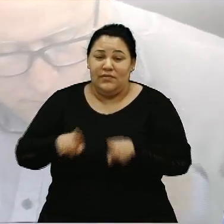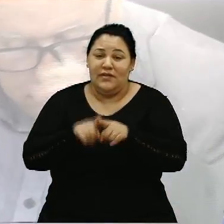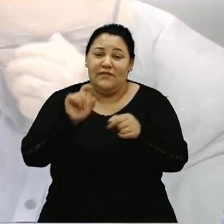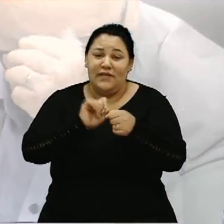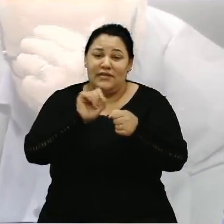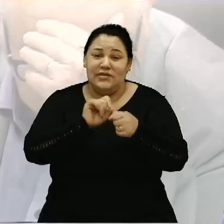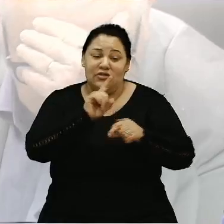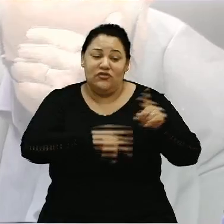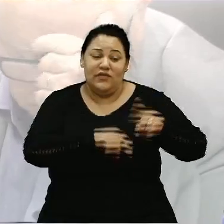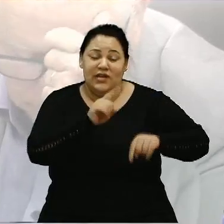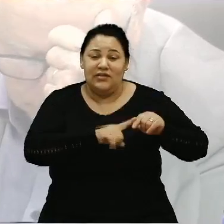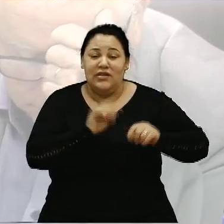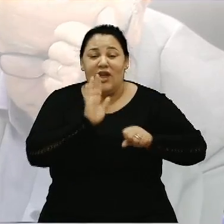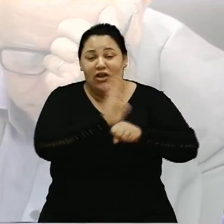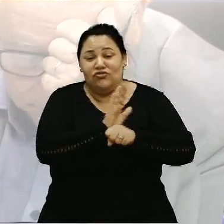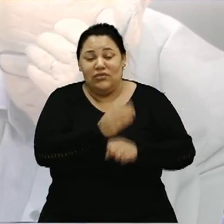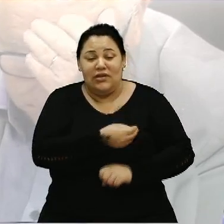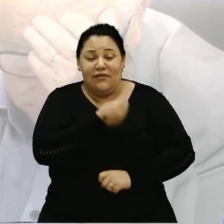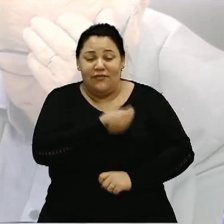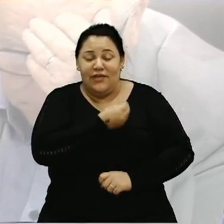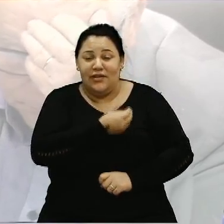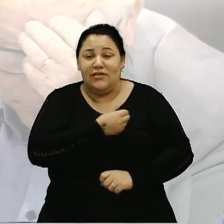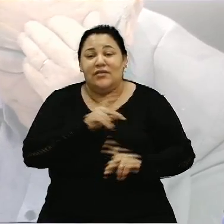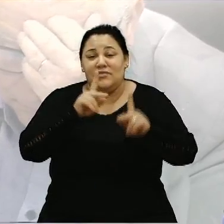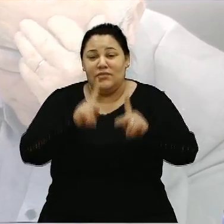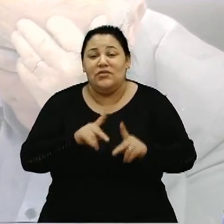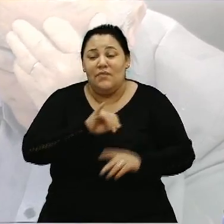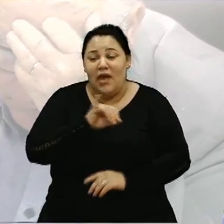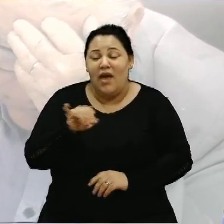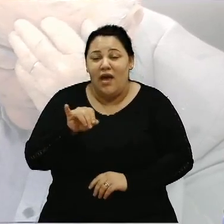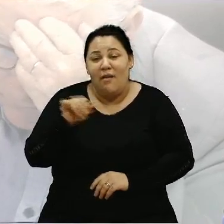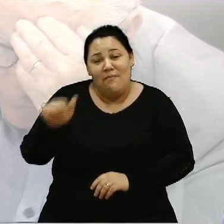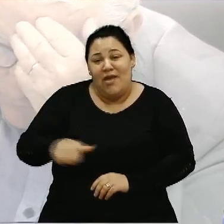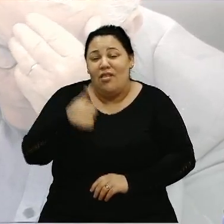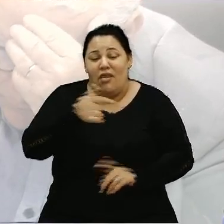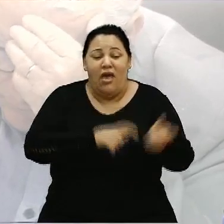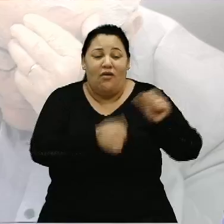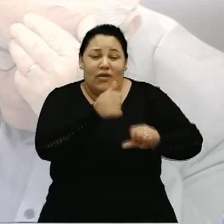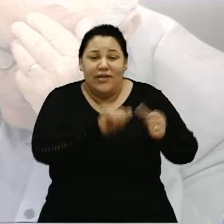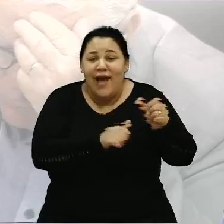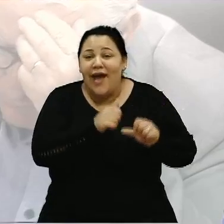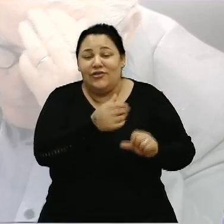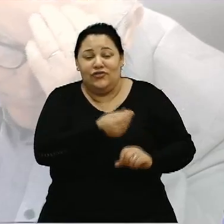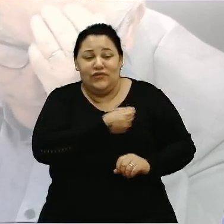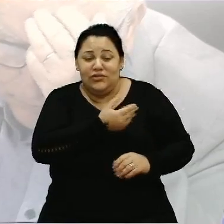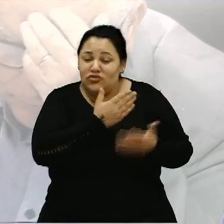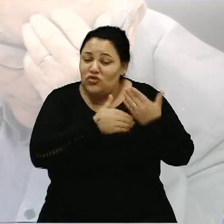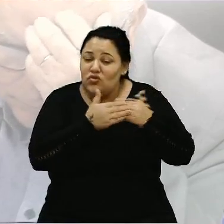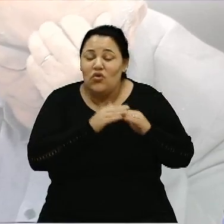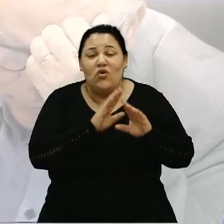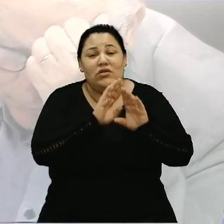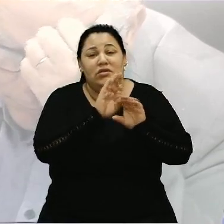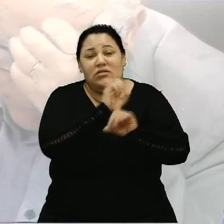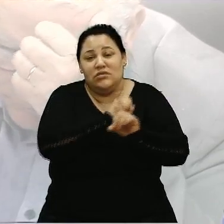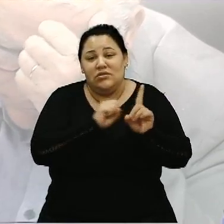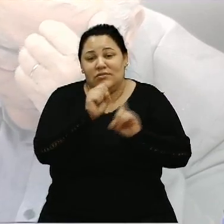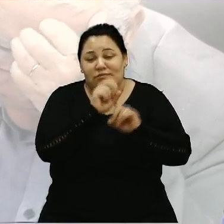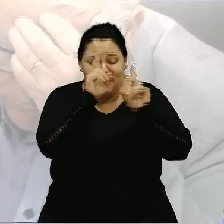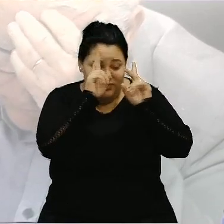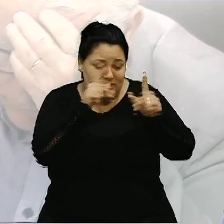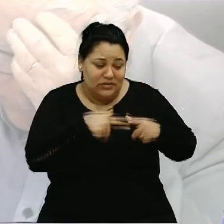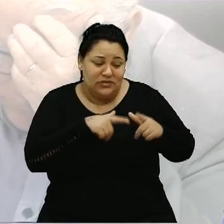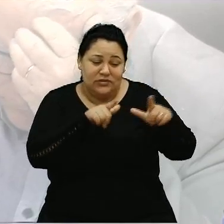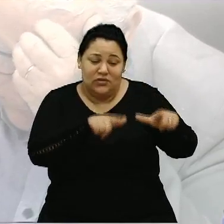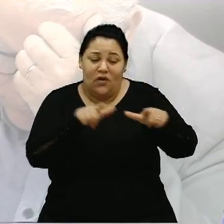vida dos cidadãos e potencializam as chances de melhoria na qualidade de vida de toda a sociedade, reconhecendo a escola enquanto